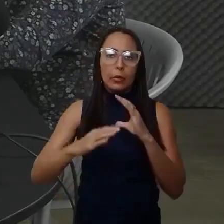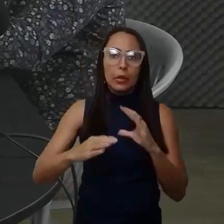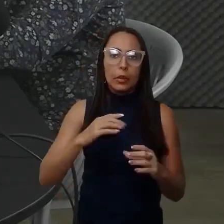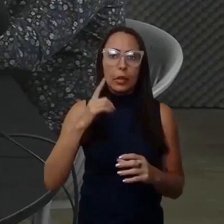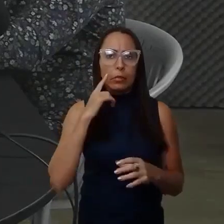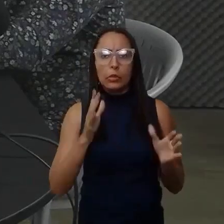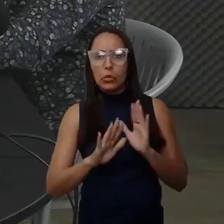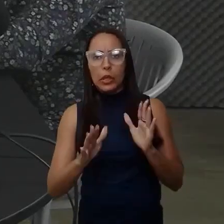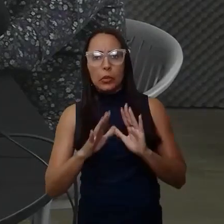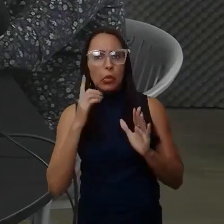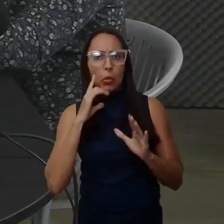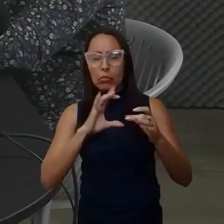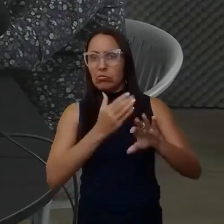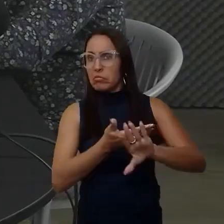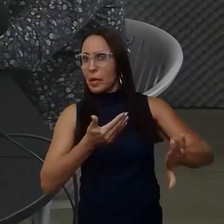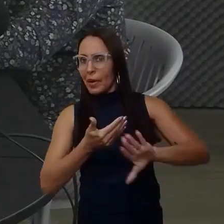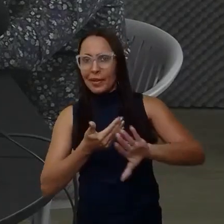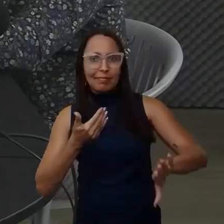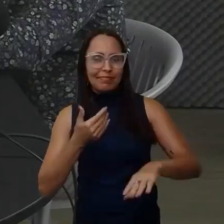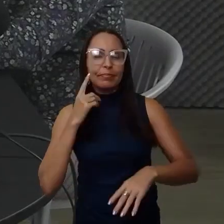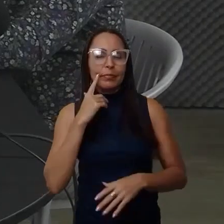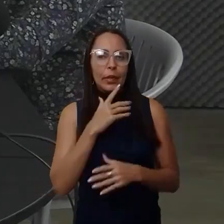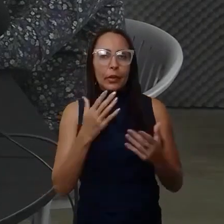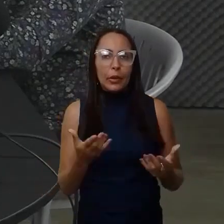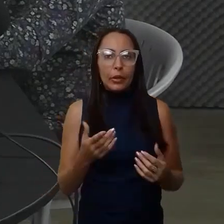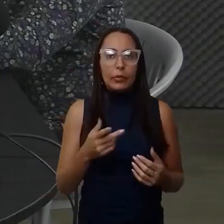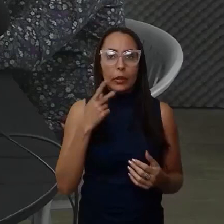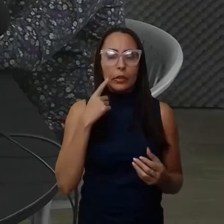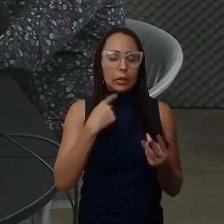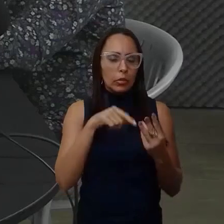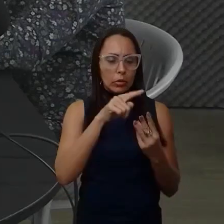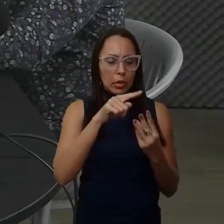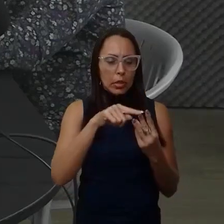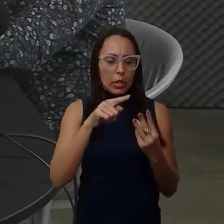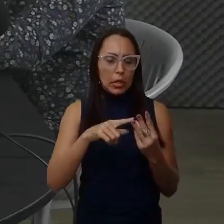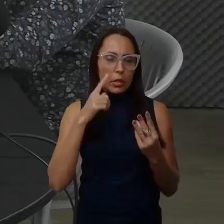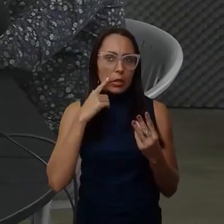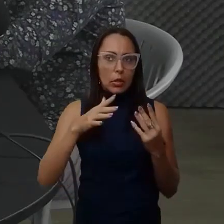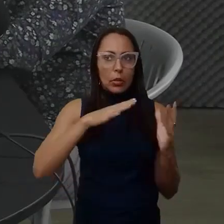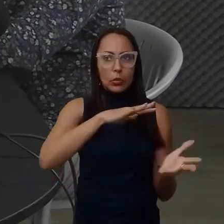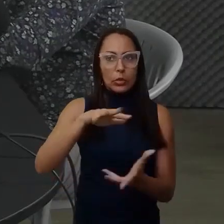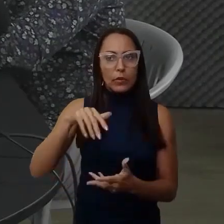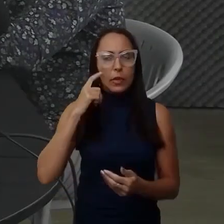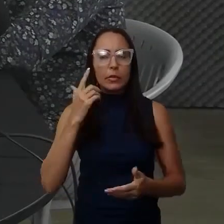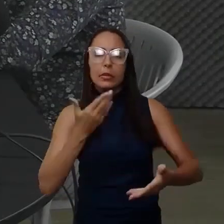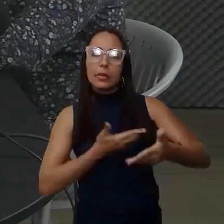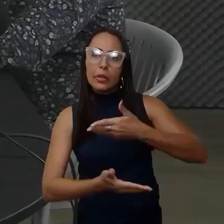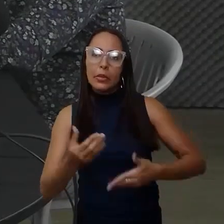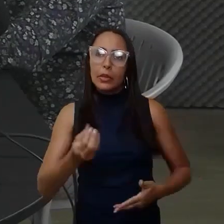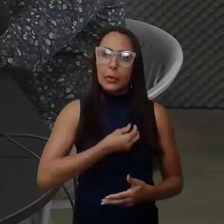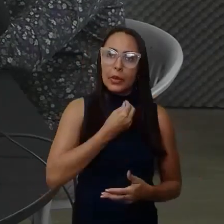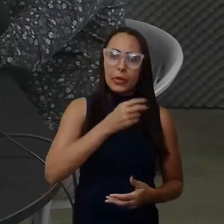como desassociar, né? Eu, desde que eu me entendo por gente, que são 3 universos que circulam na minha vida desde